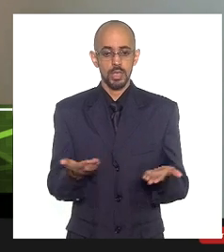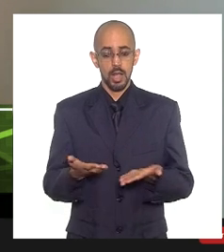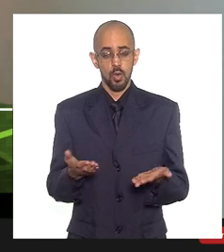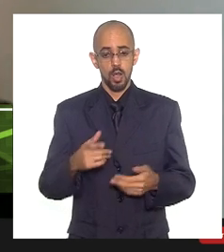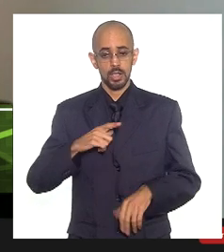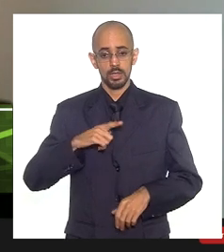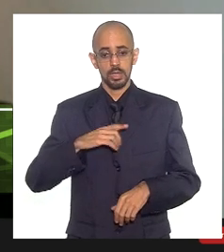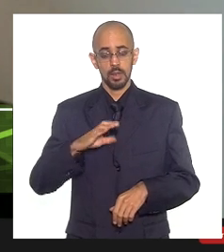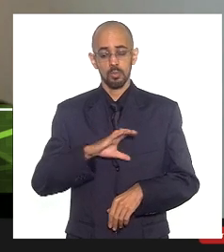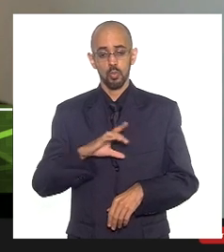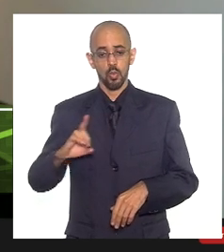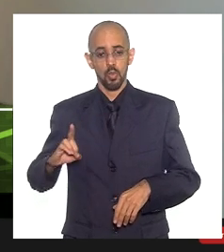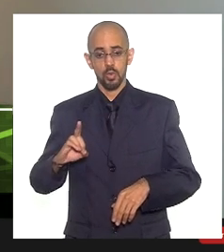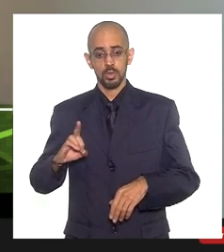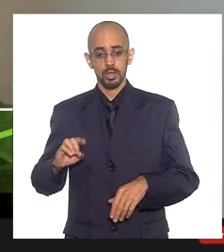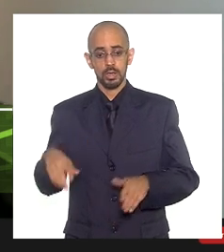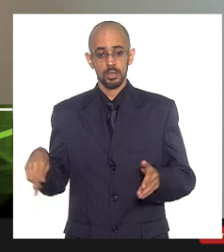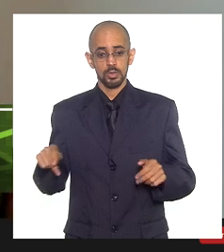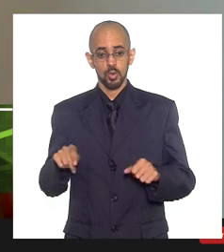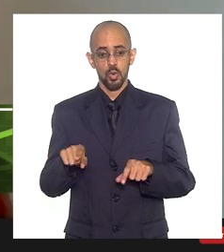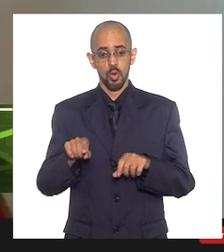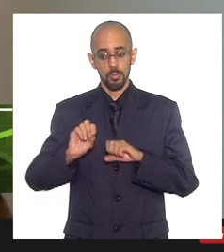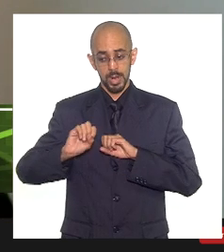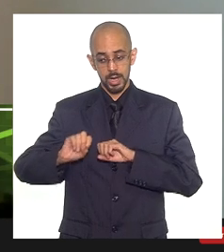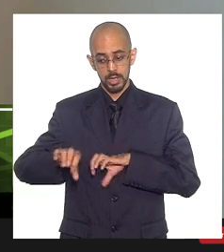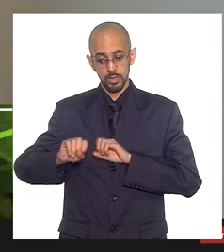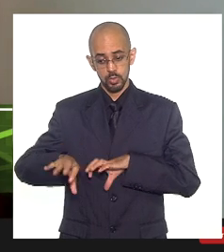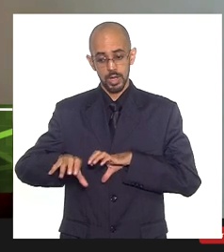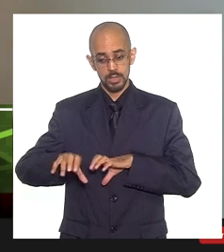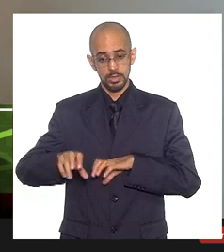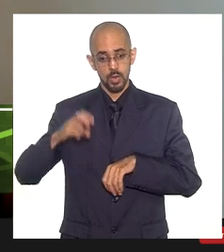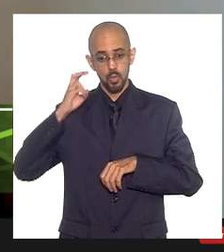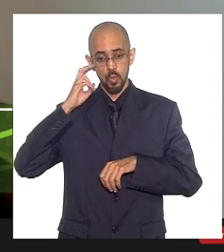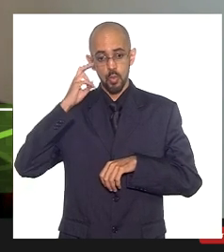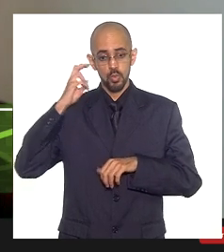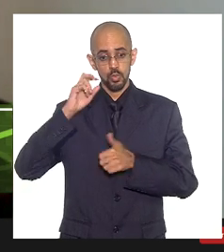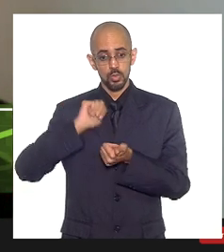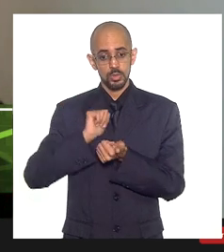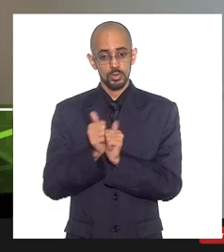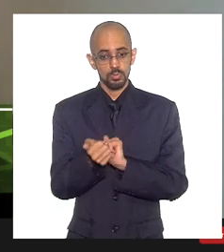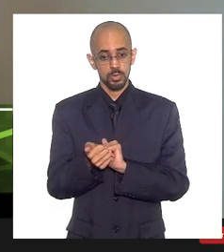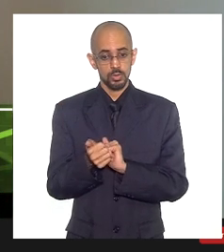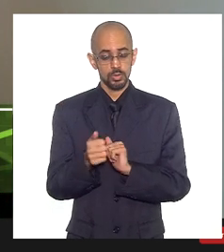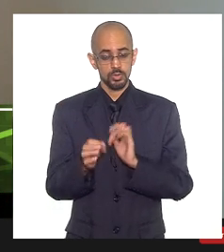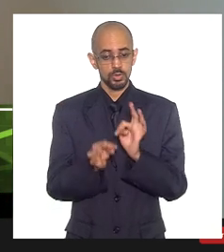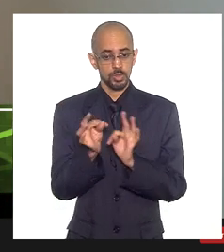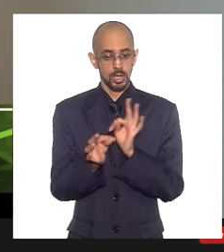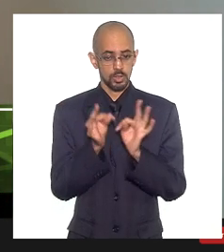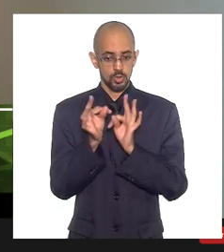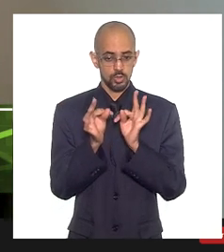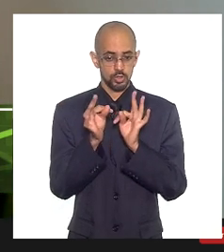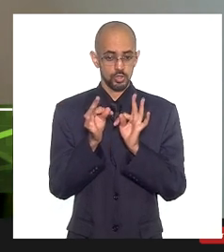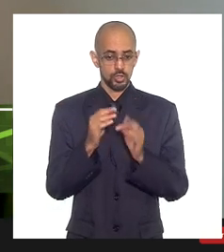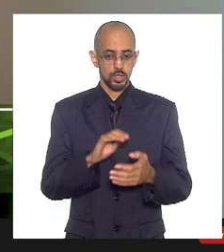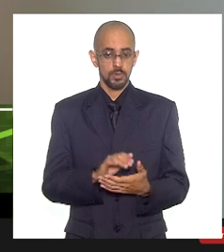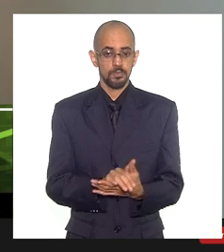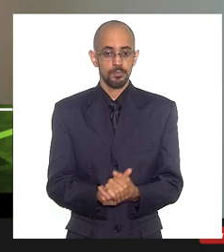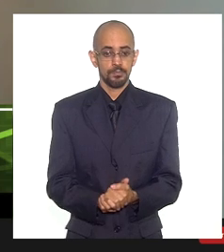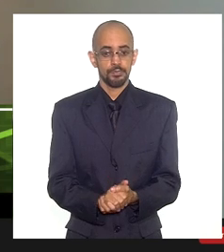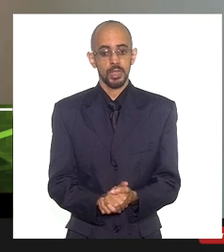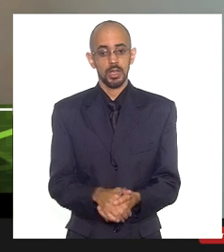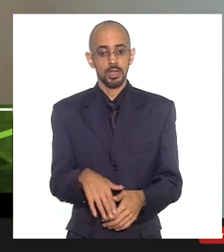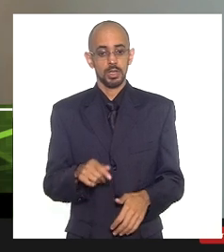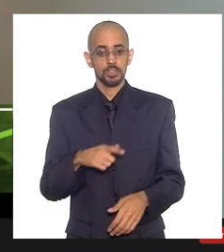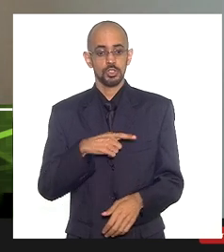voltada para a área de educação cultura de esporto ciência e tecnologia que é a coordenadoria de auditoria